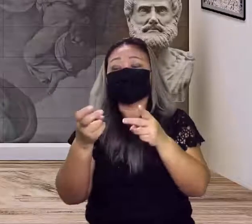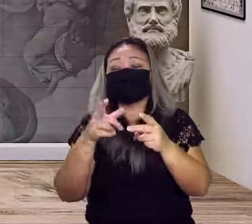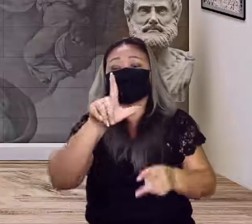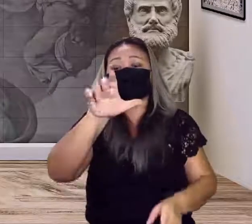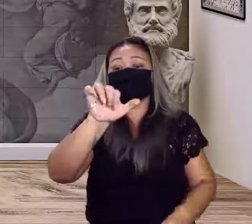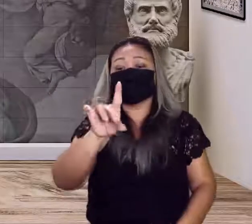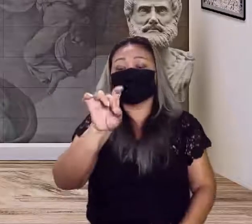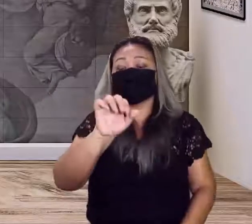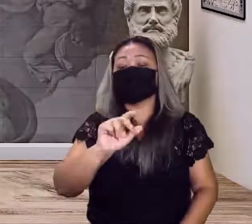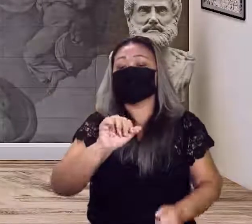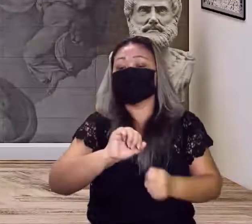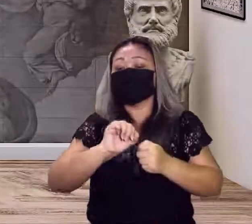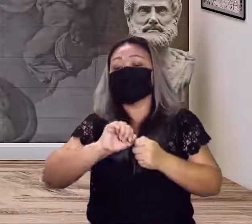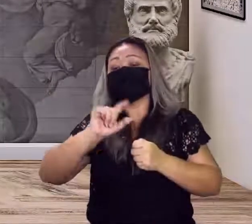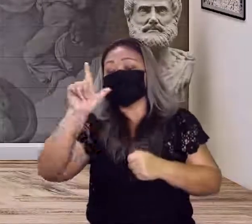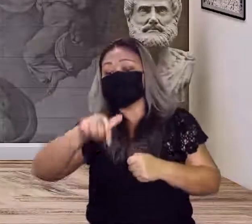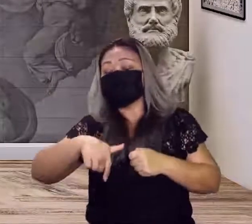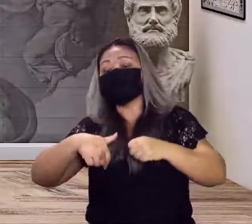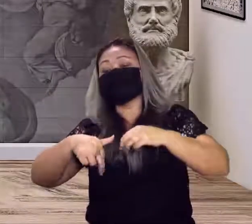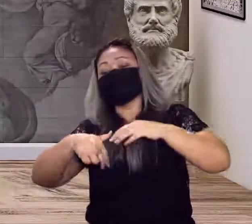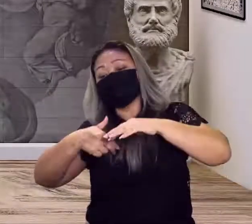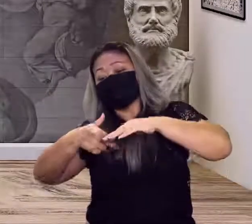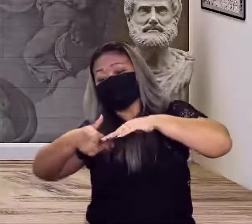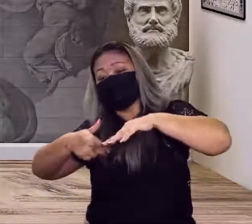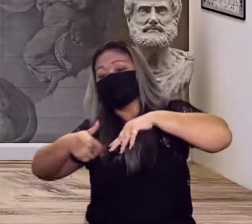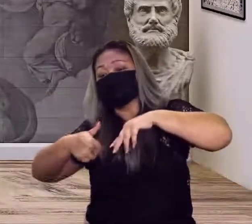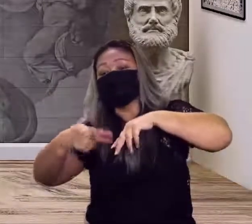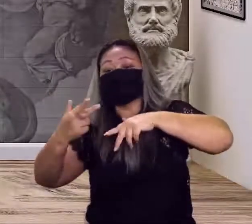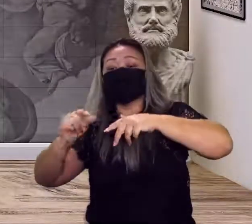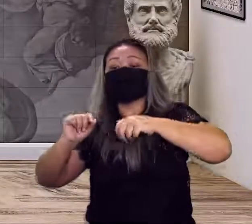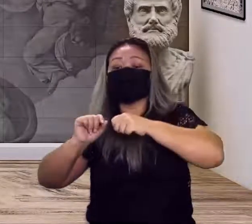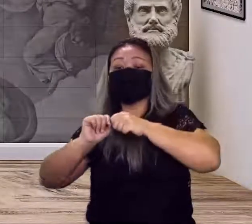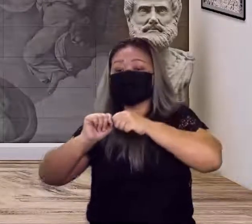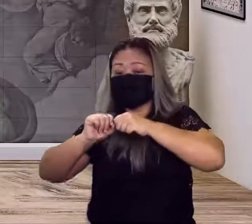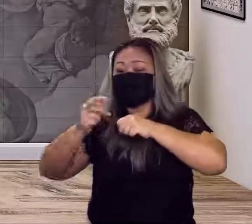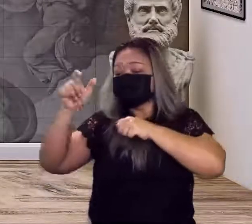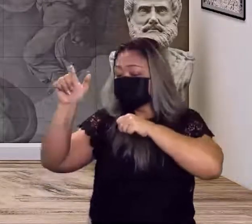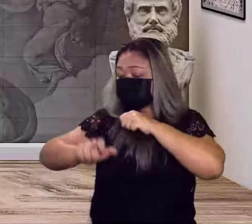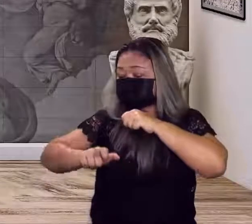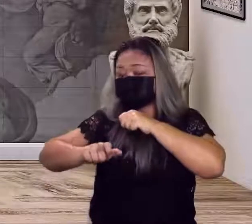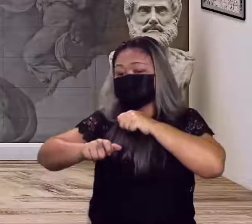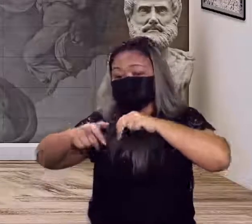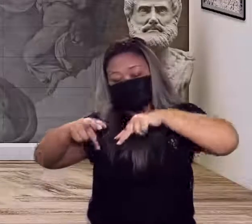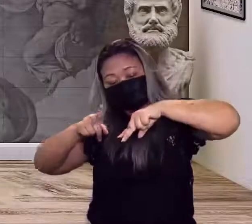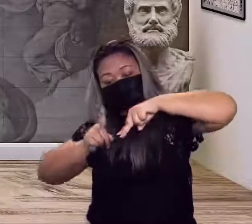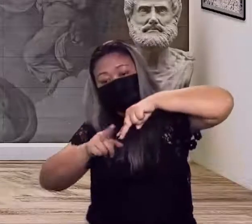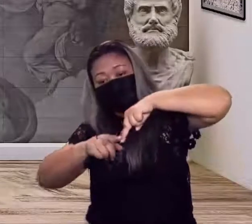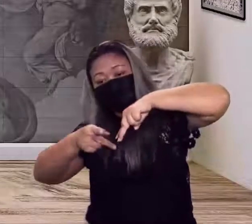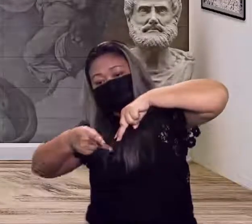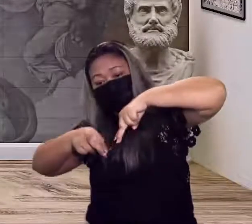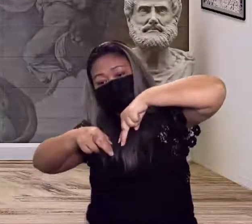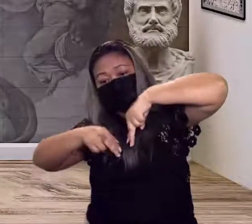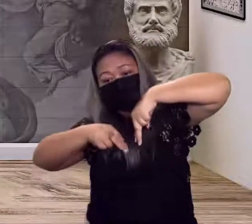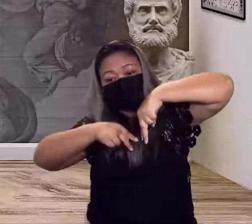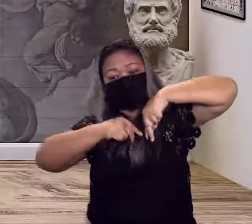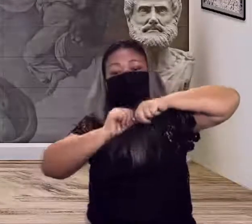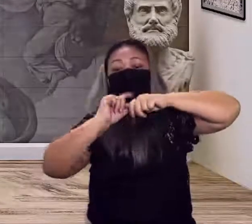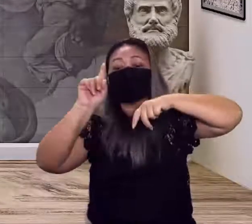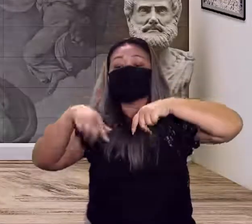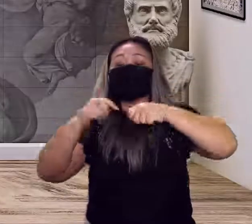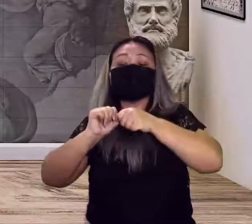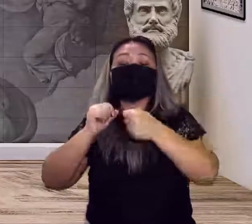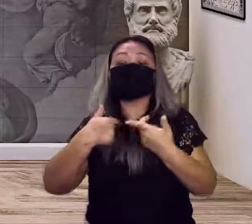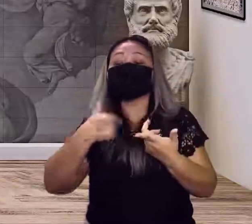do Curupira. São lendas, né? Eu não vou ficar com medo de adentrar na mata. Vou ficar com medo de outras coisas, mas não do imaginário, né?